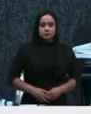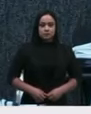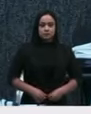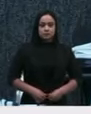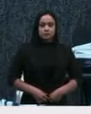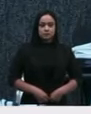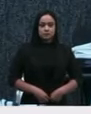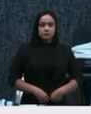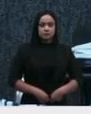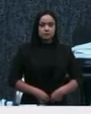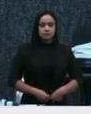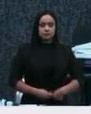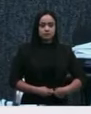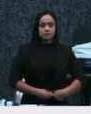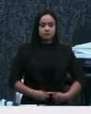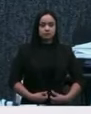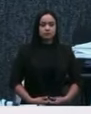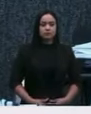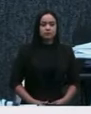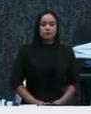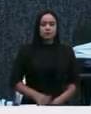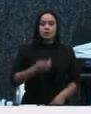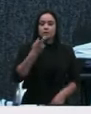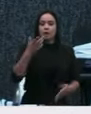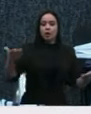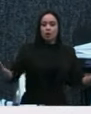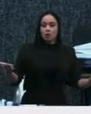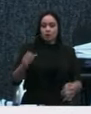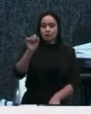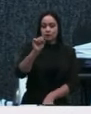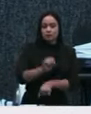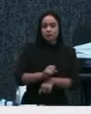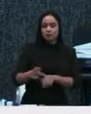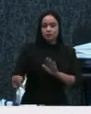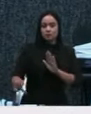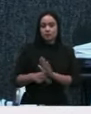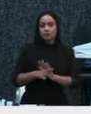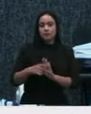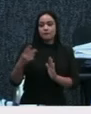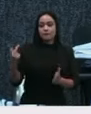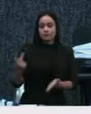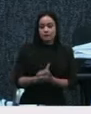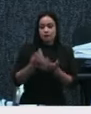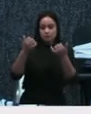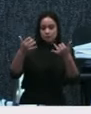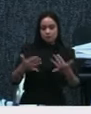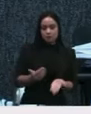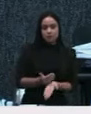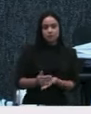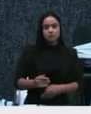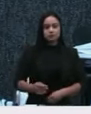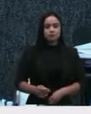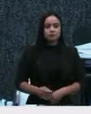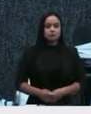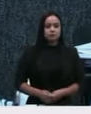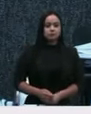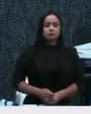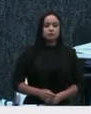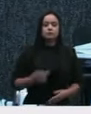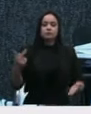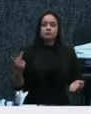falo agora do afastamento em si começando pelos fatos os fatos São